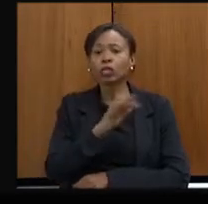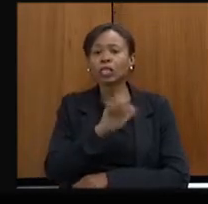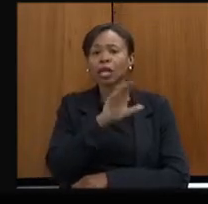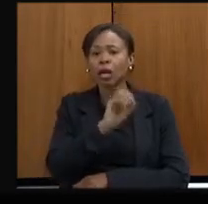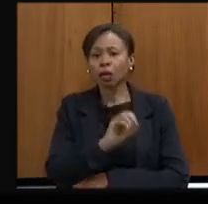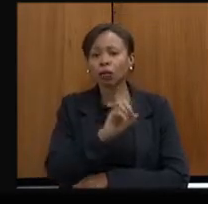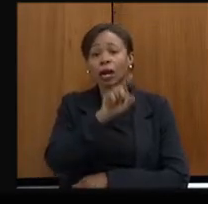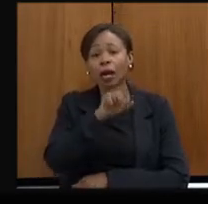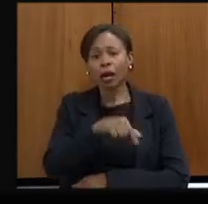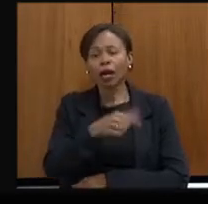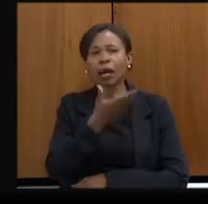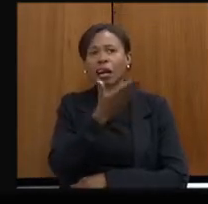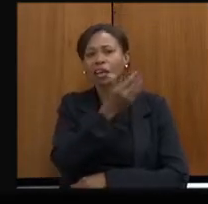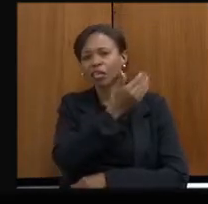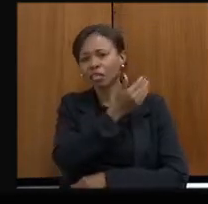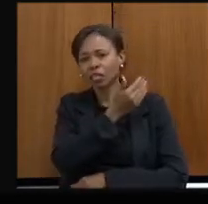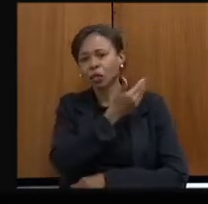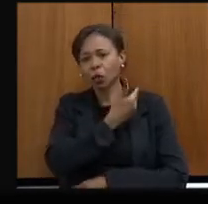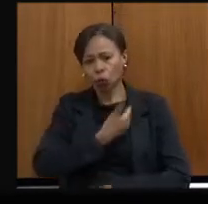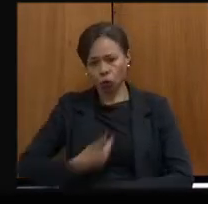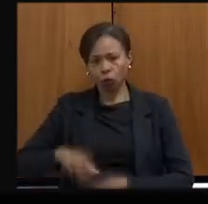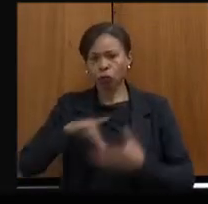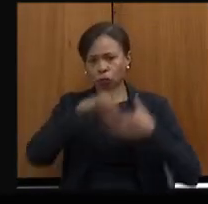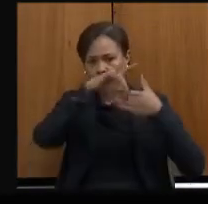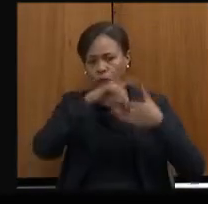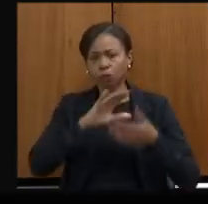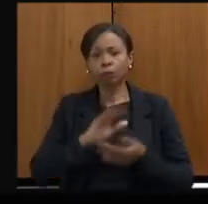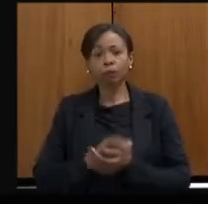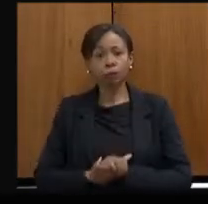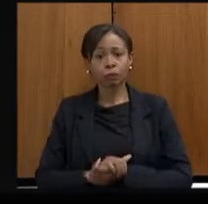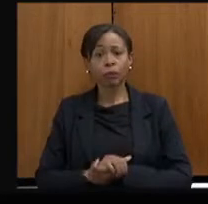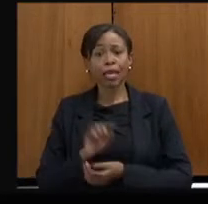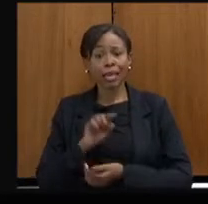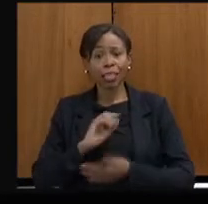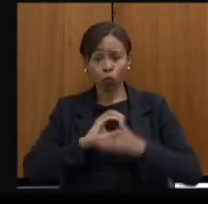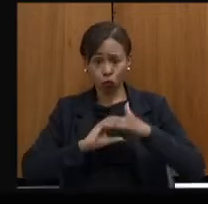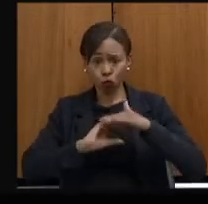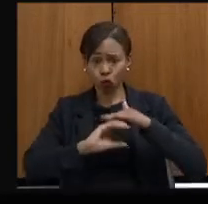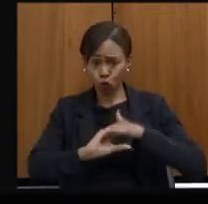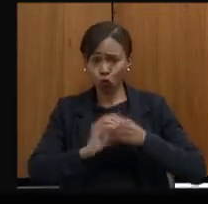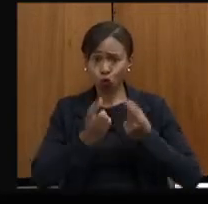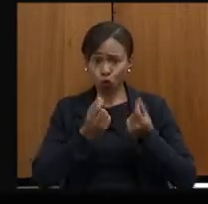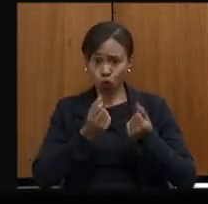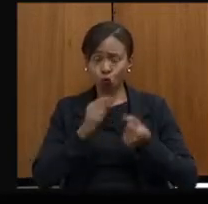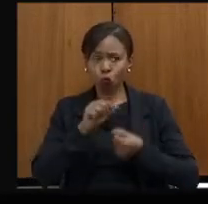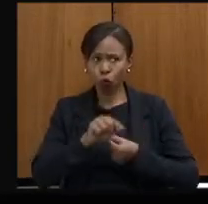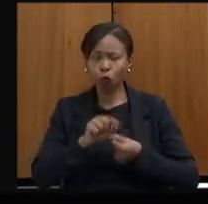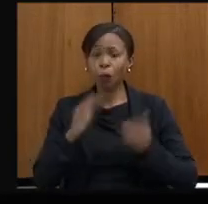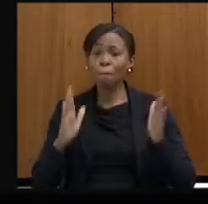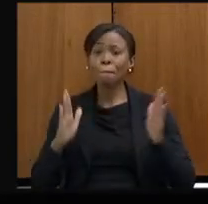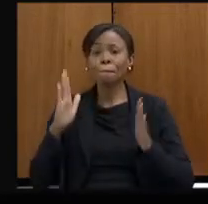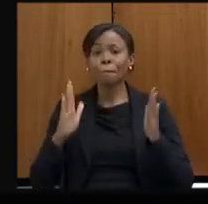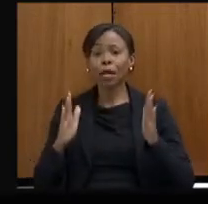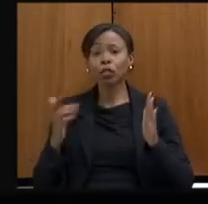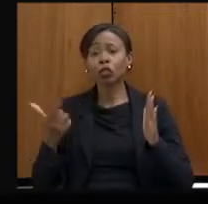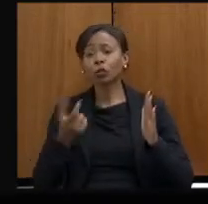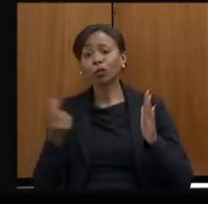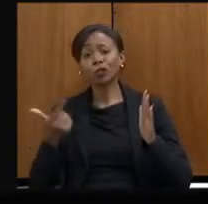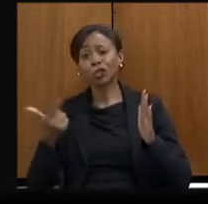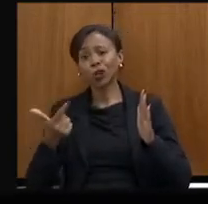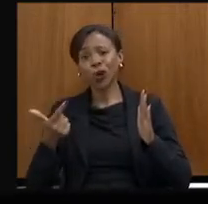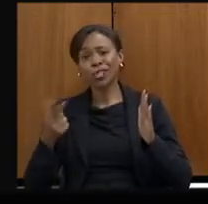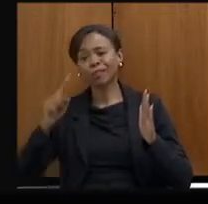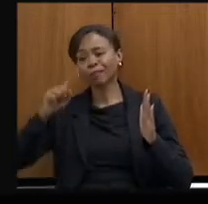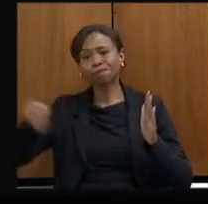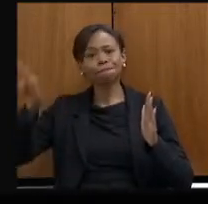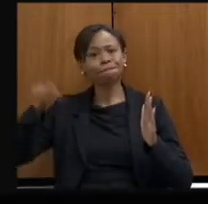governo. Lembrando que o FEM tem prazo determinado, no final de 2022 ele é extinto, a Assembleia